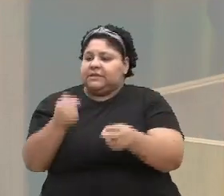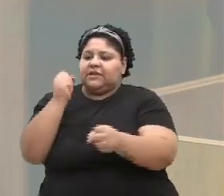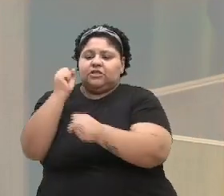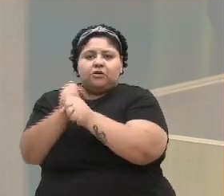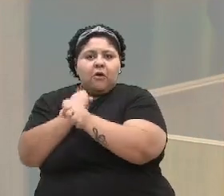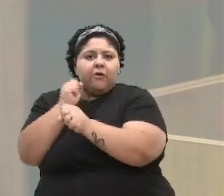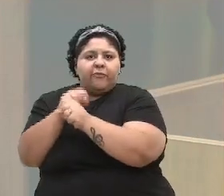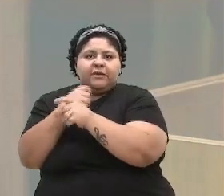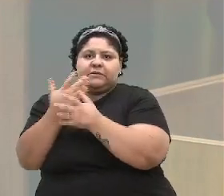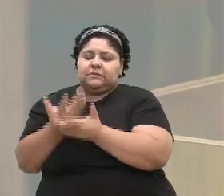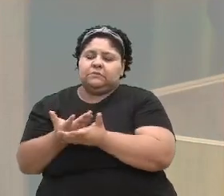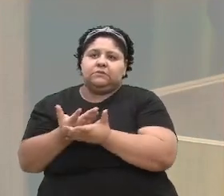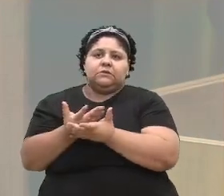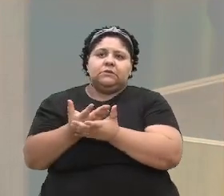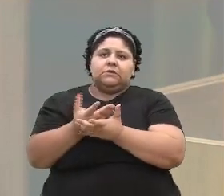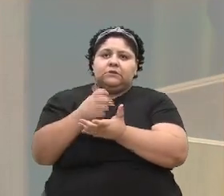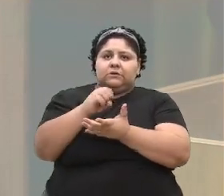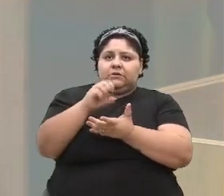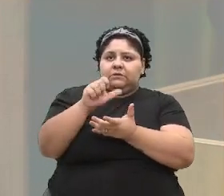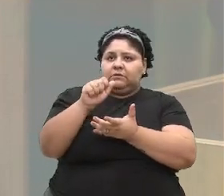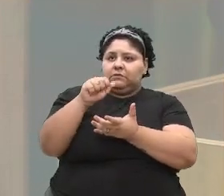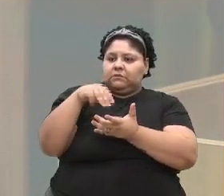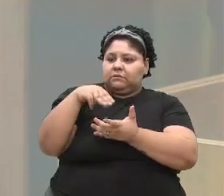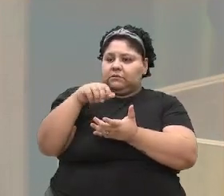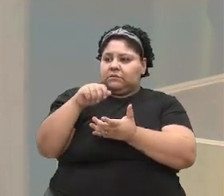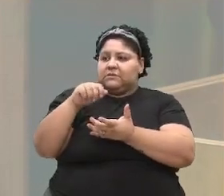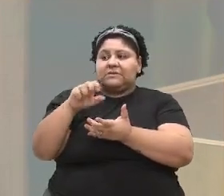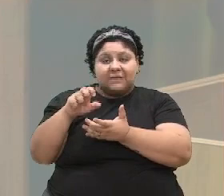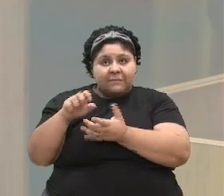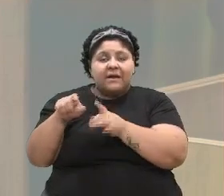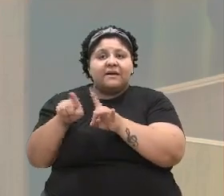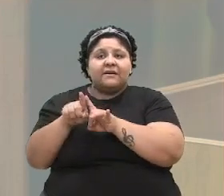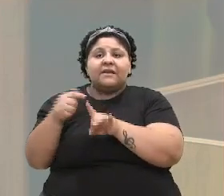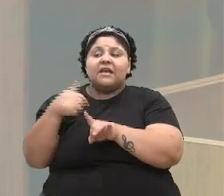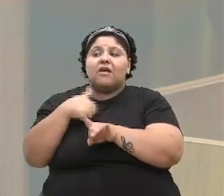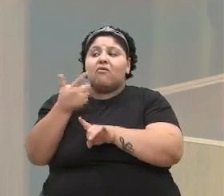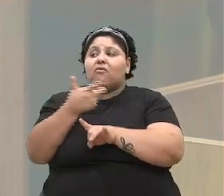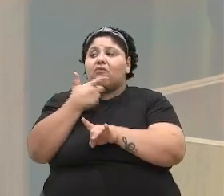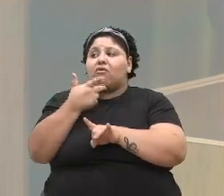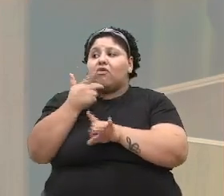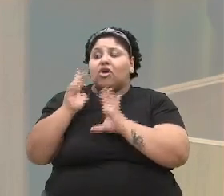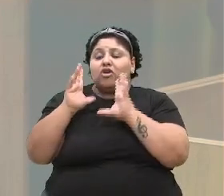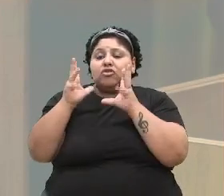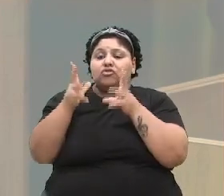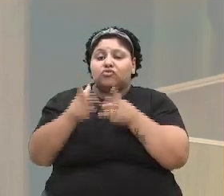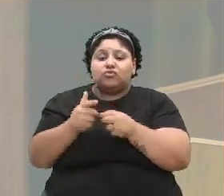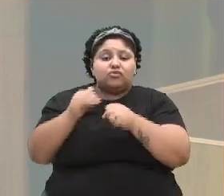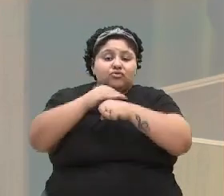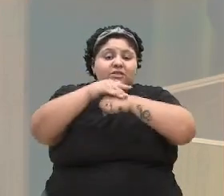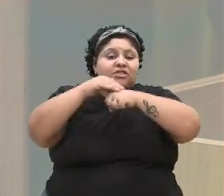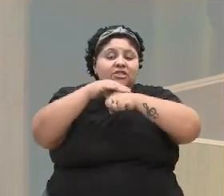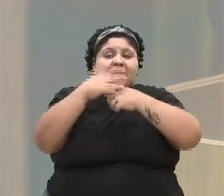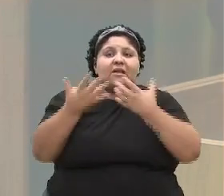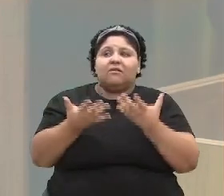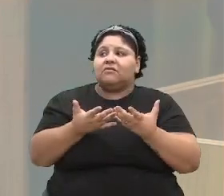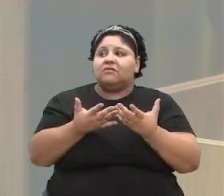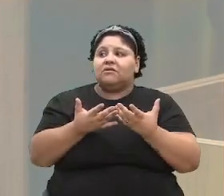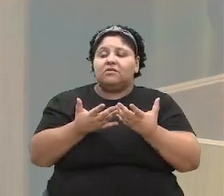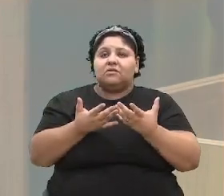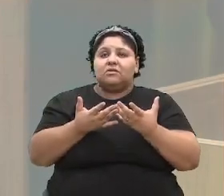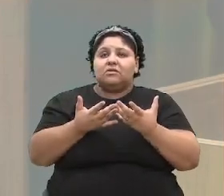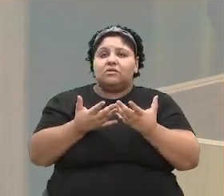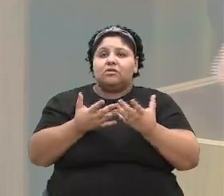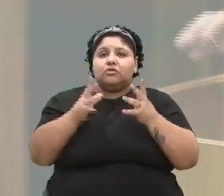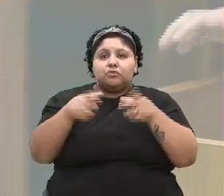Obras, SAMAI principalmente. Eu diria que tudo é diálogo, tudo é